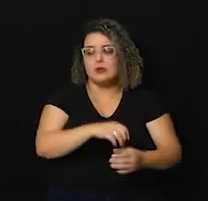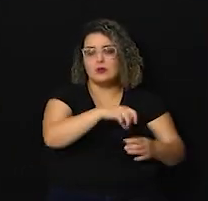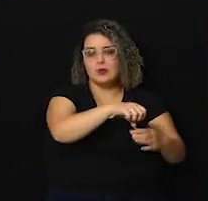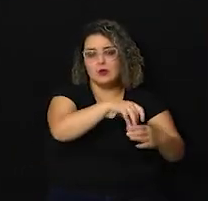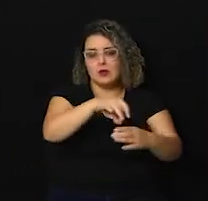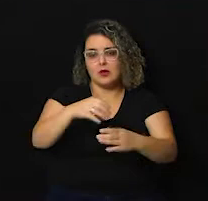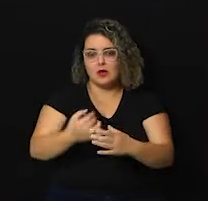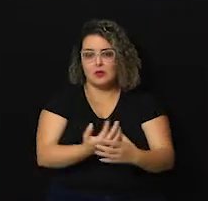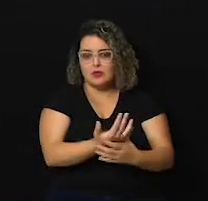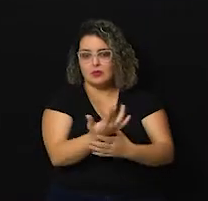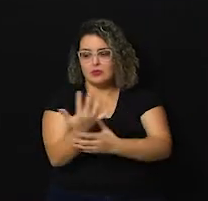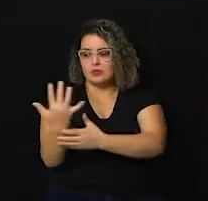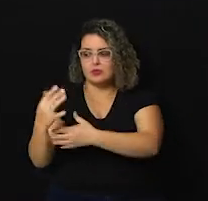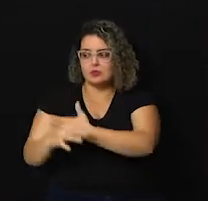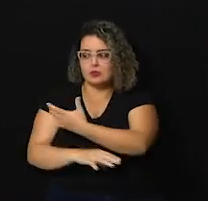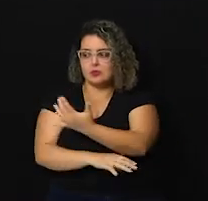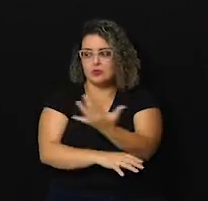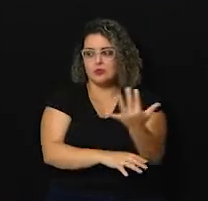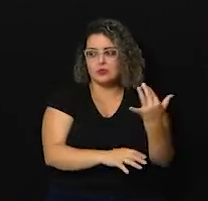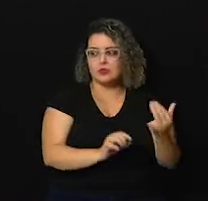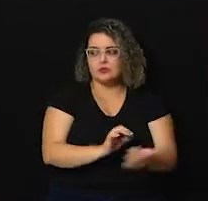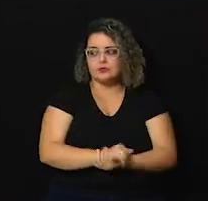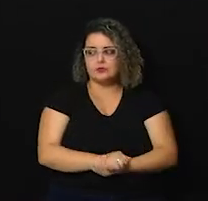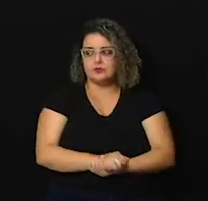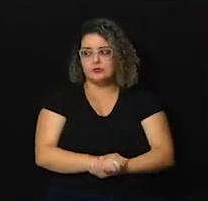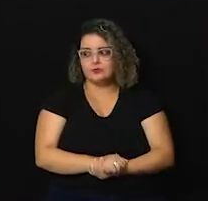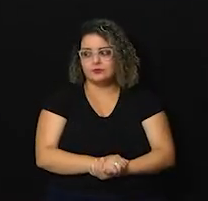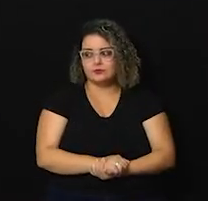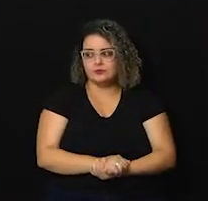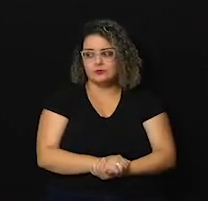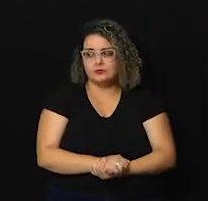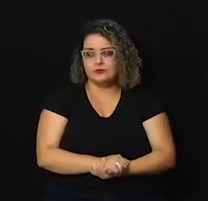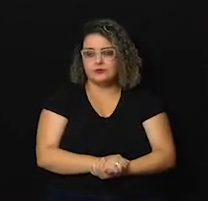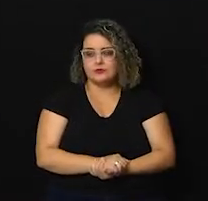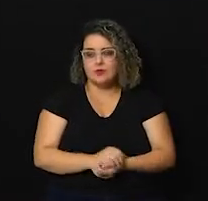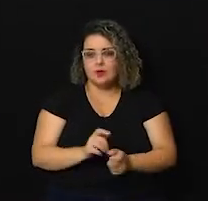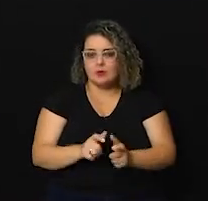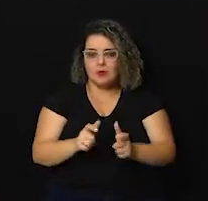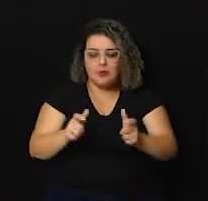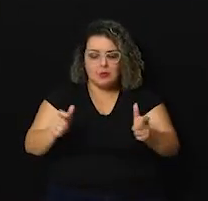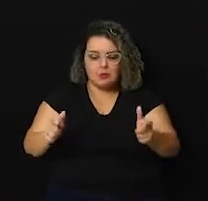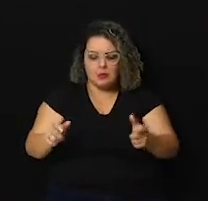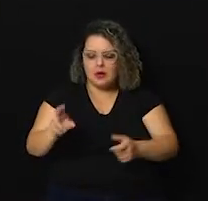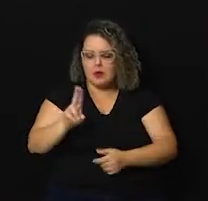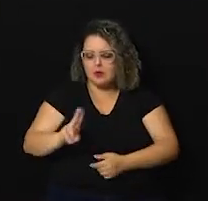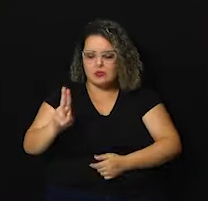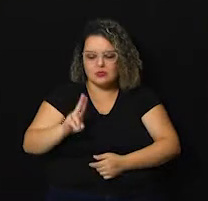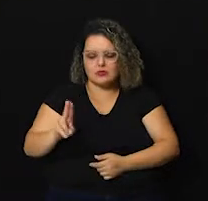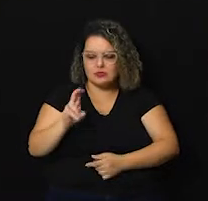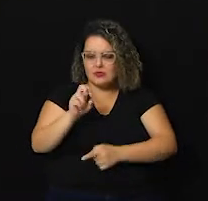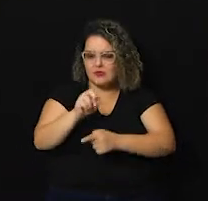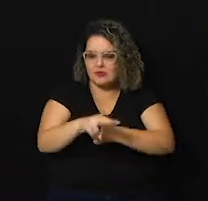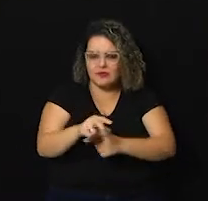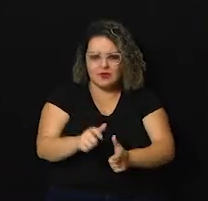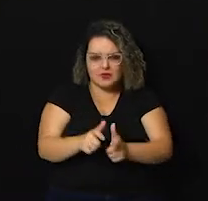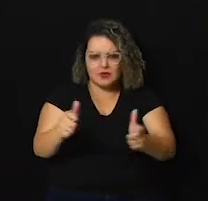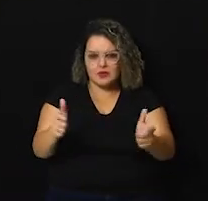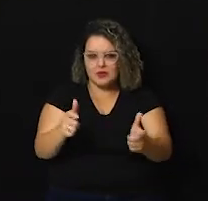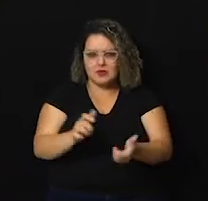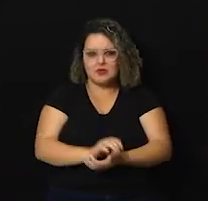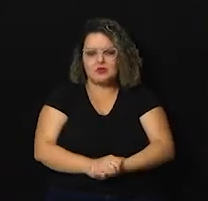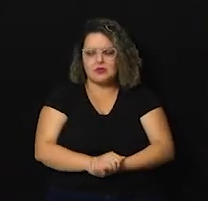plantação é feita nas plataformas, nos platôs. E eles usam em quantidade enorme de agrotóxicos. E o agrotóxico, durante o